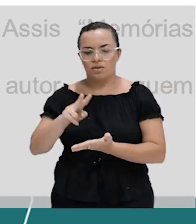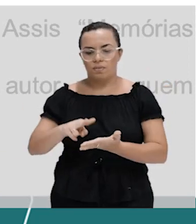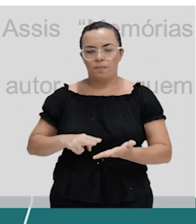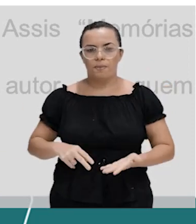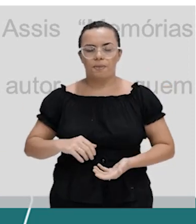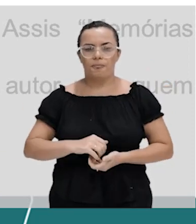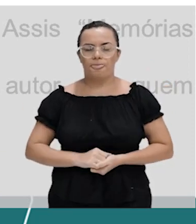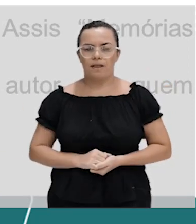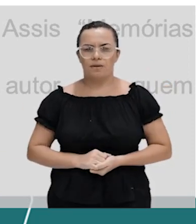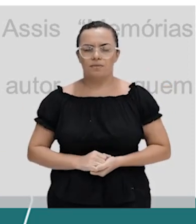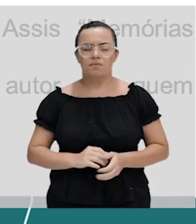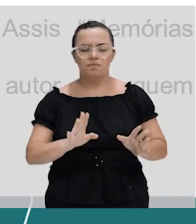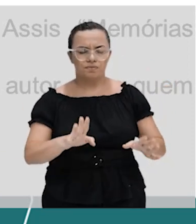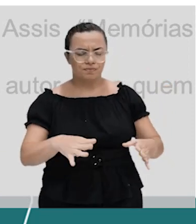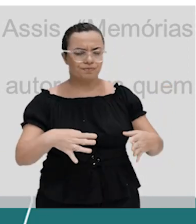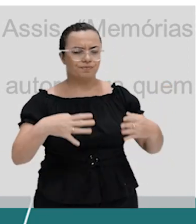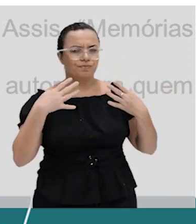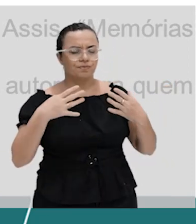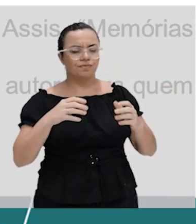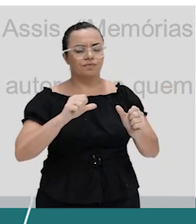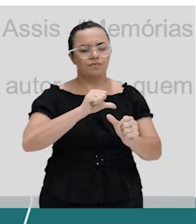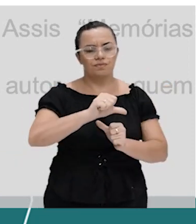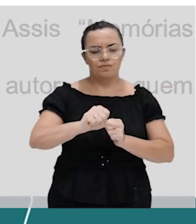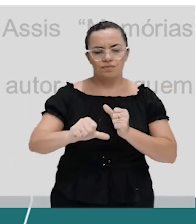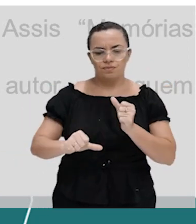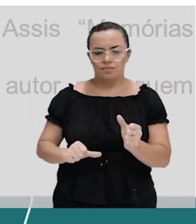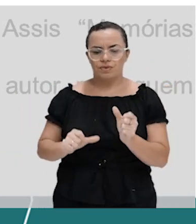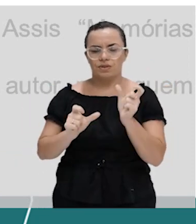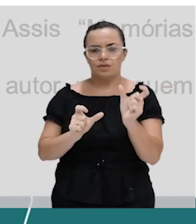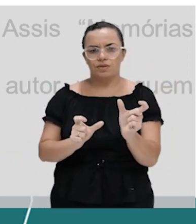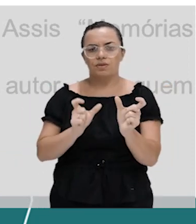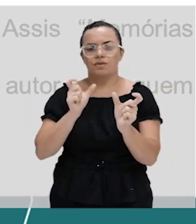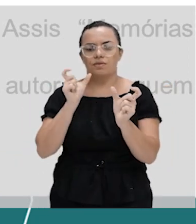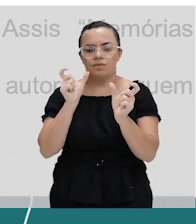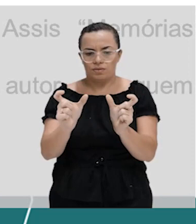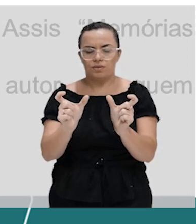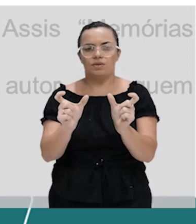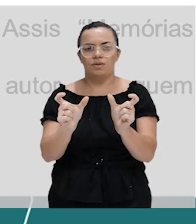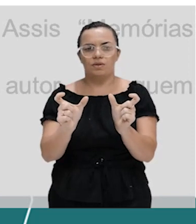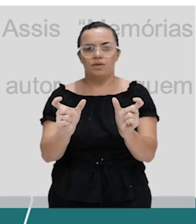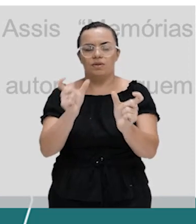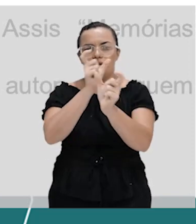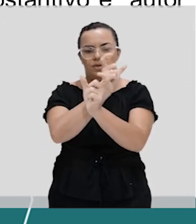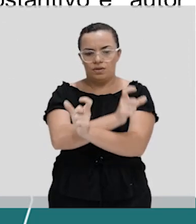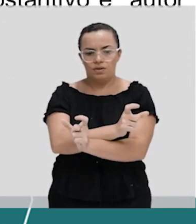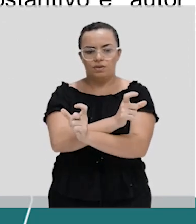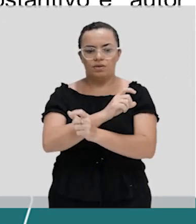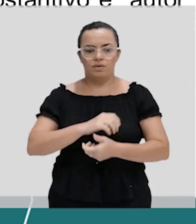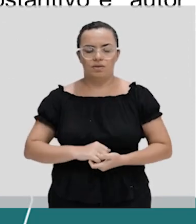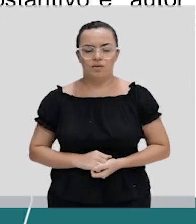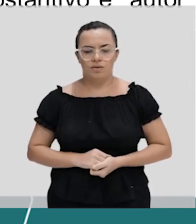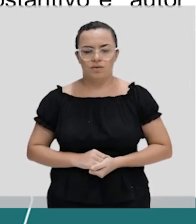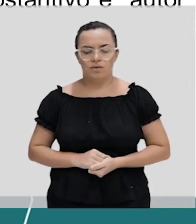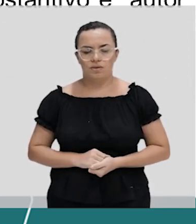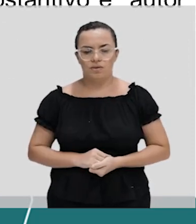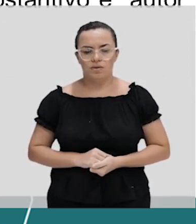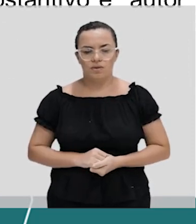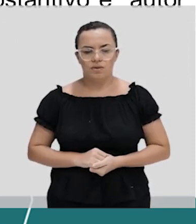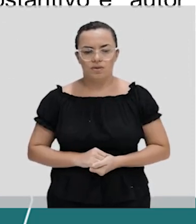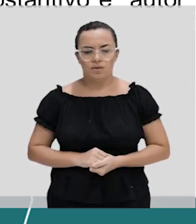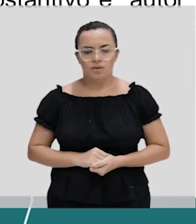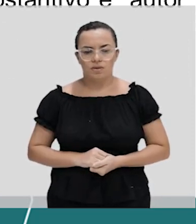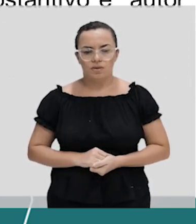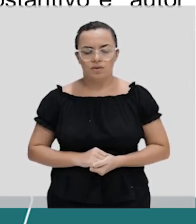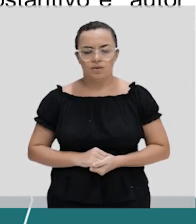berço. Então, observe que tem aí uma mudança na posição das palavras, né? No primeiro caso, autor